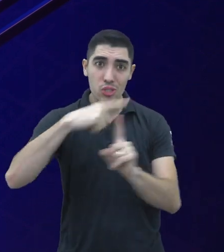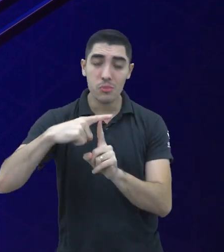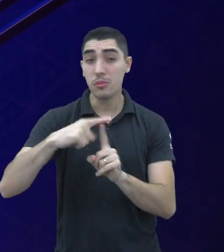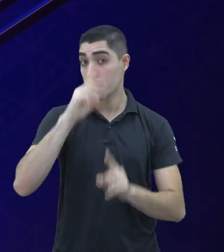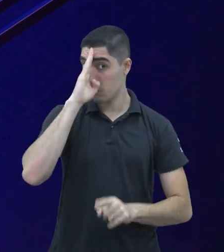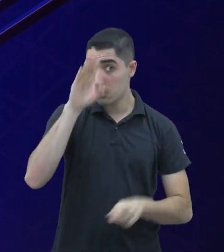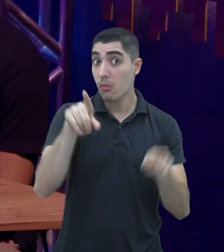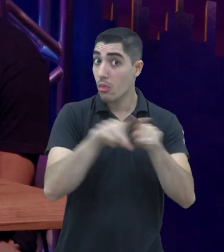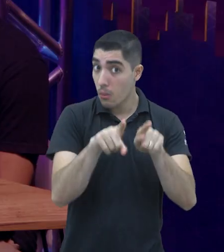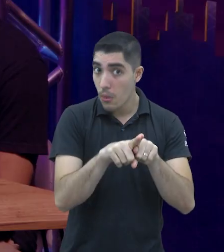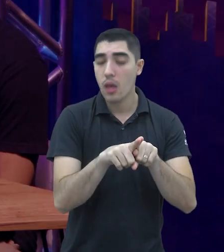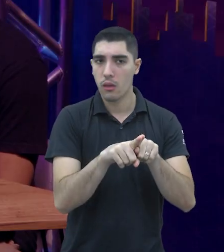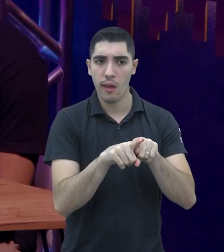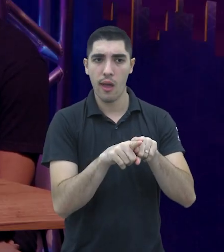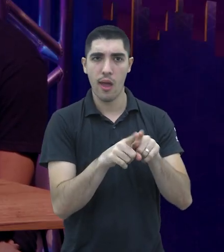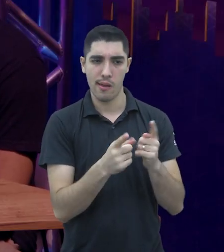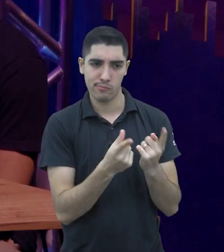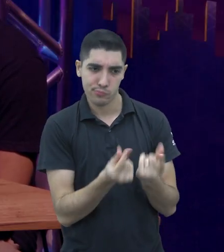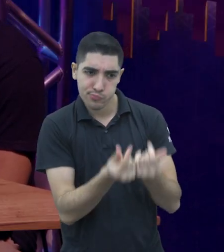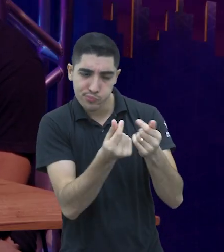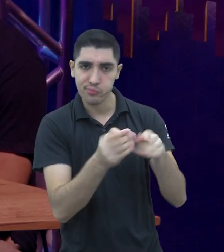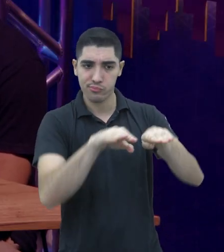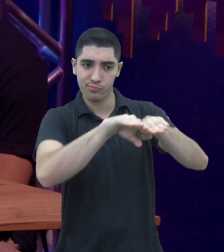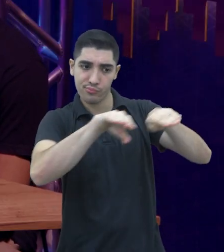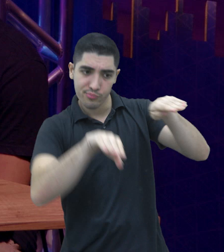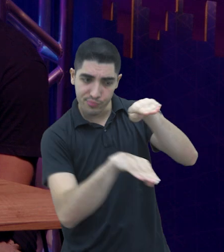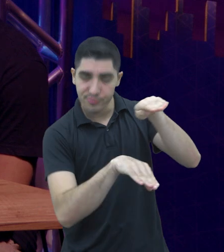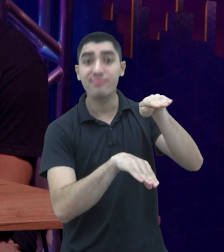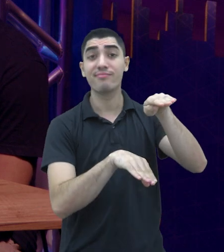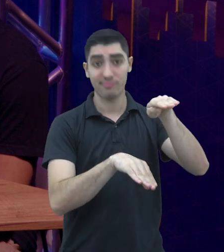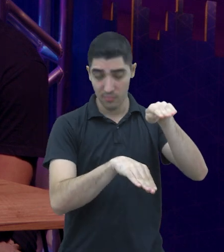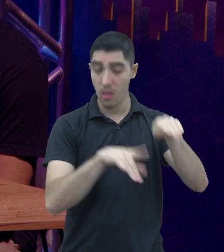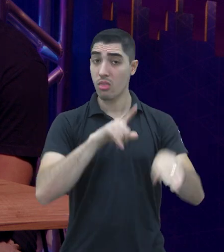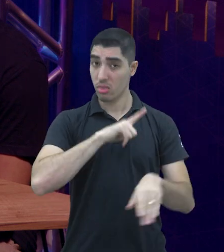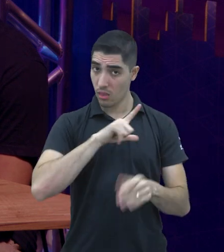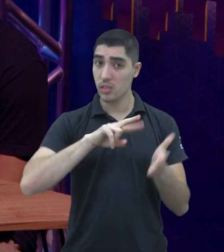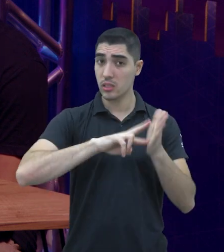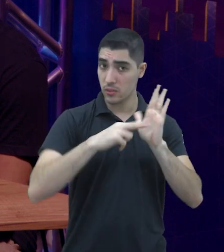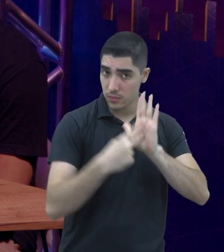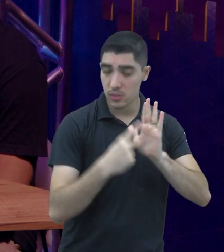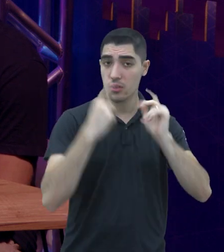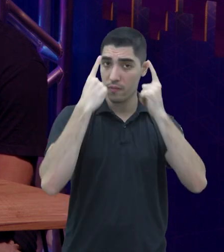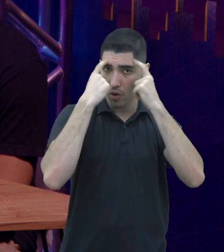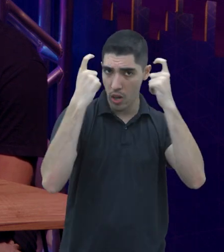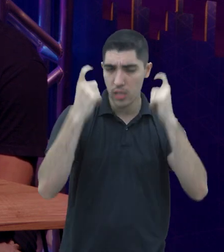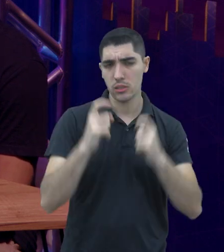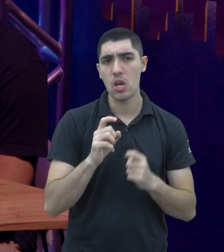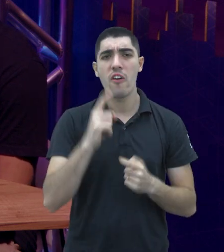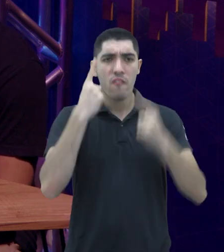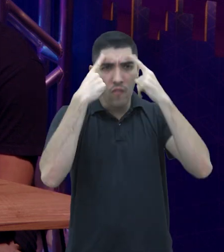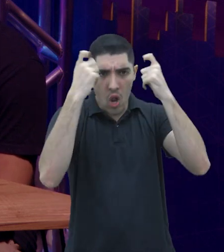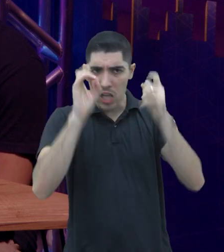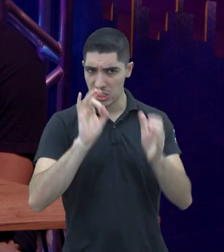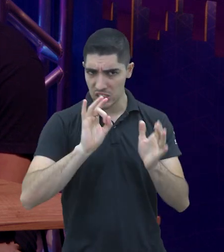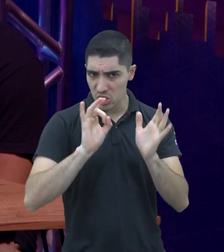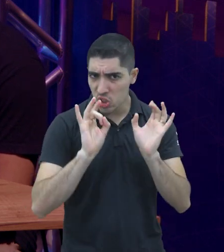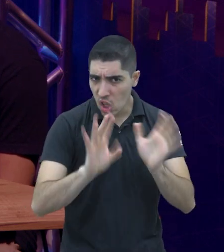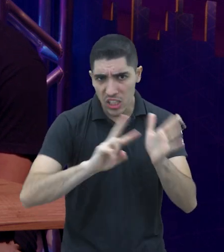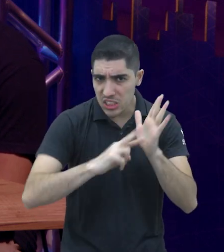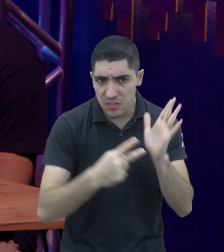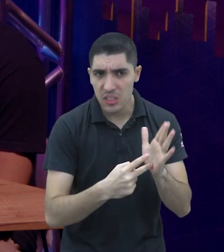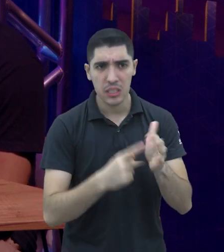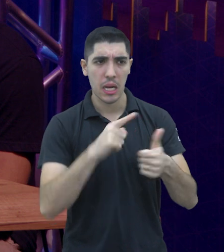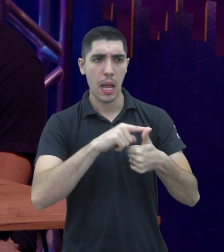a desigualdade social, que é sim uma forma de violência. A gente vai falar um pouco mais sobre isso, né, que violência não é só roubo,